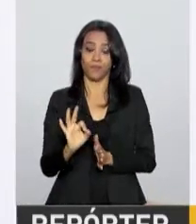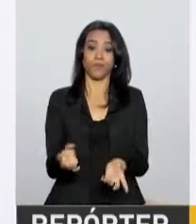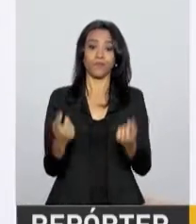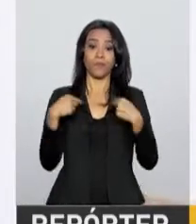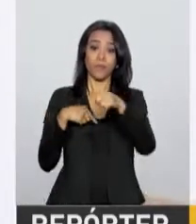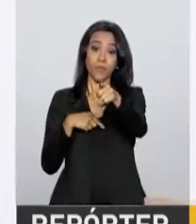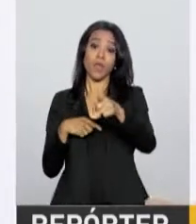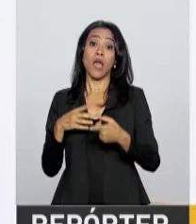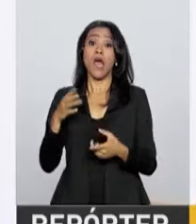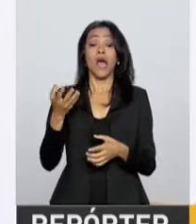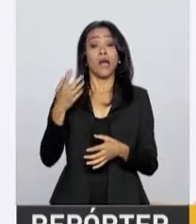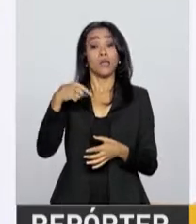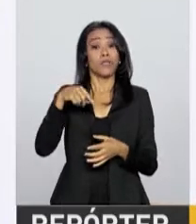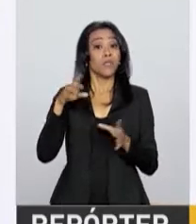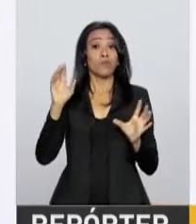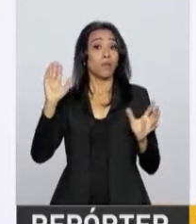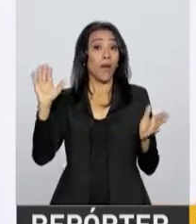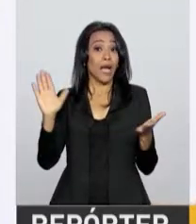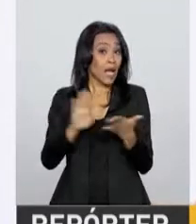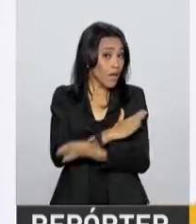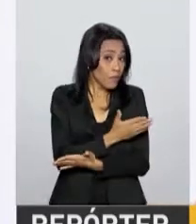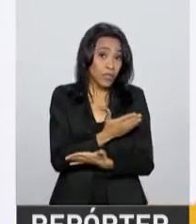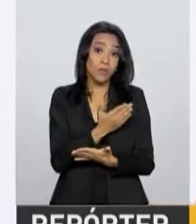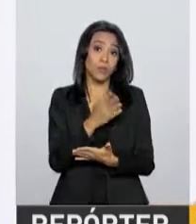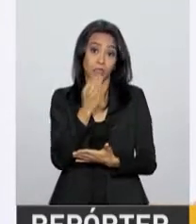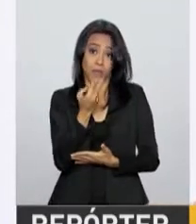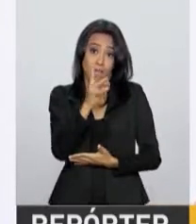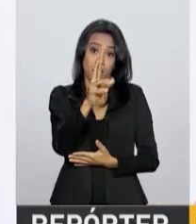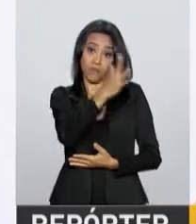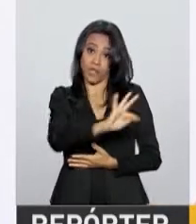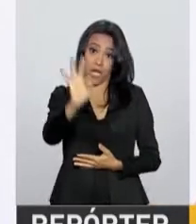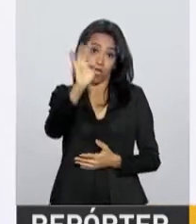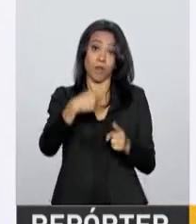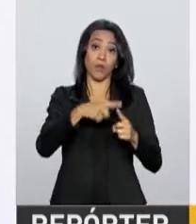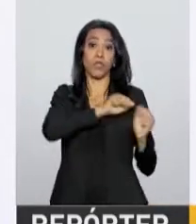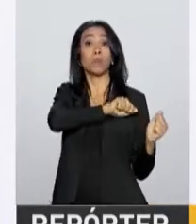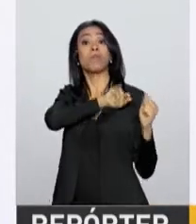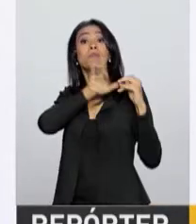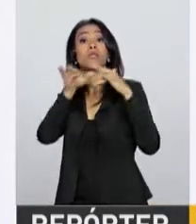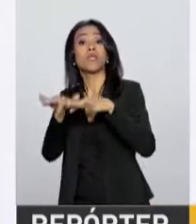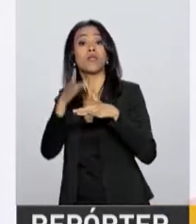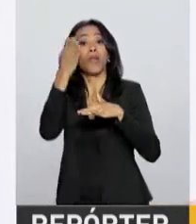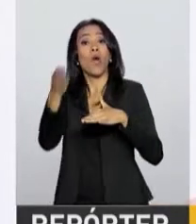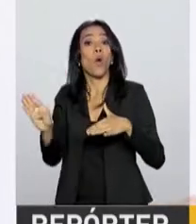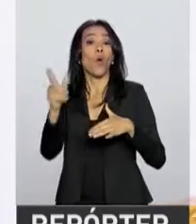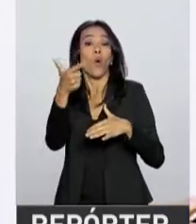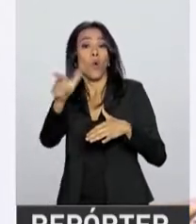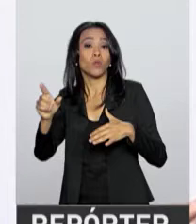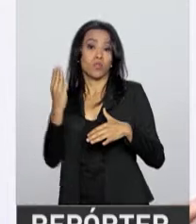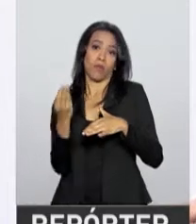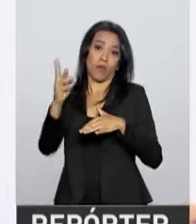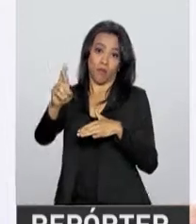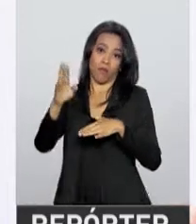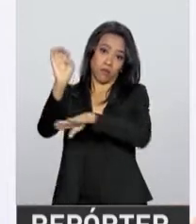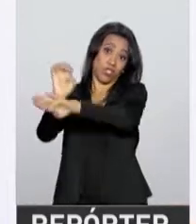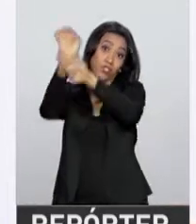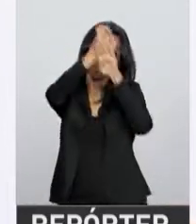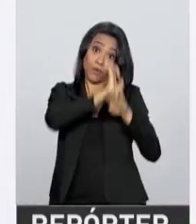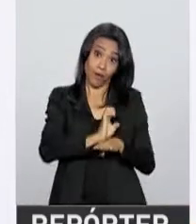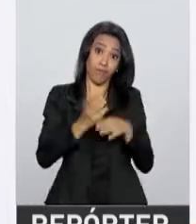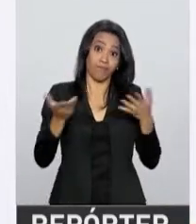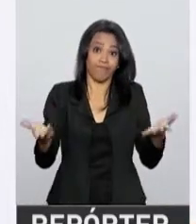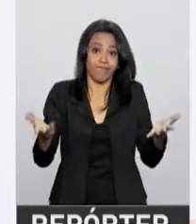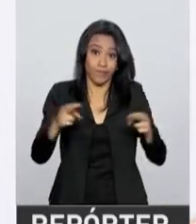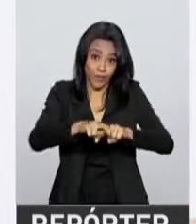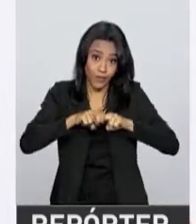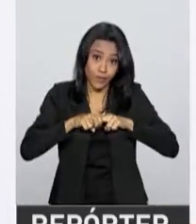federais na verdade não estão acabando eles estão na verdade me engano e principalmente para áreas fora da forma da circunscrição da polícia rodoviária federal e por